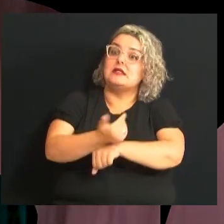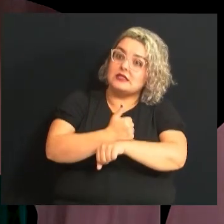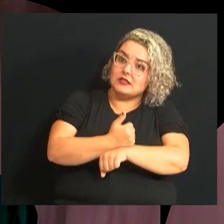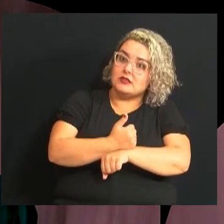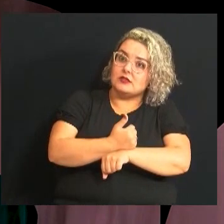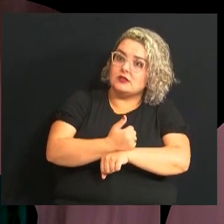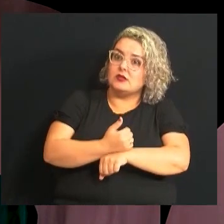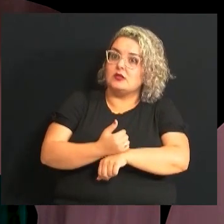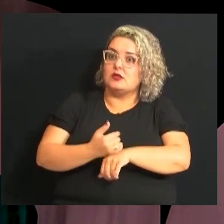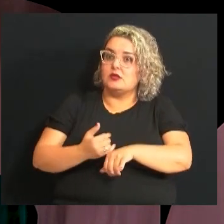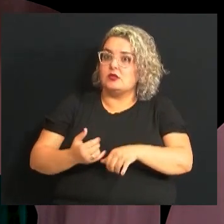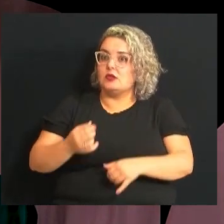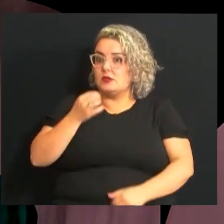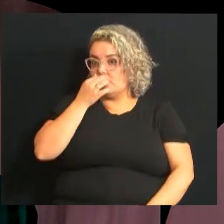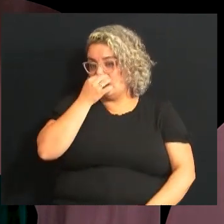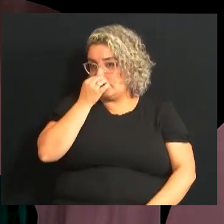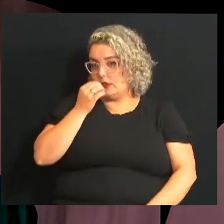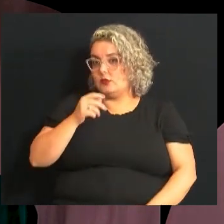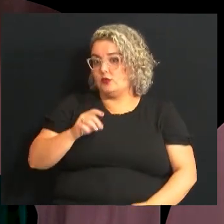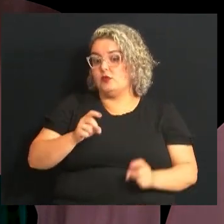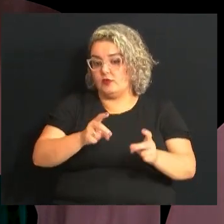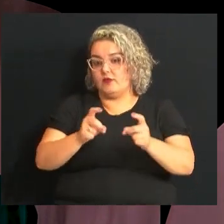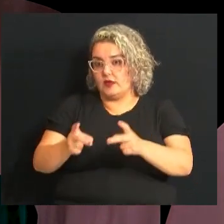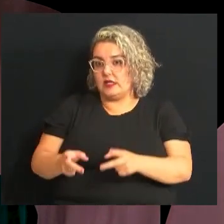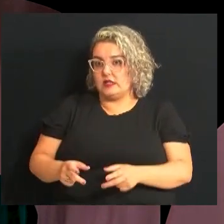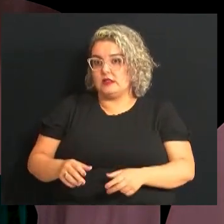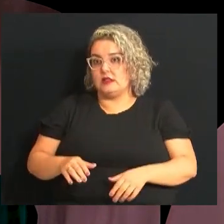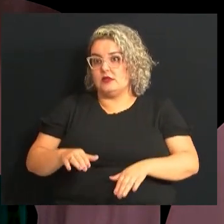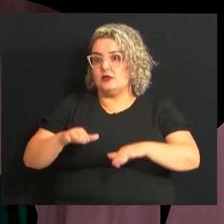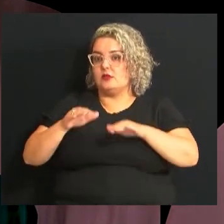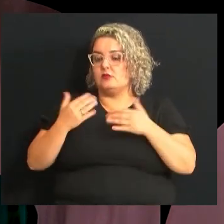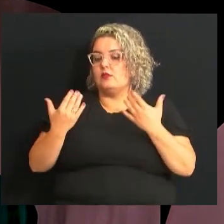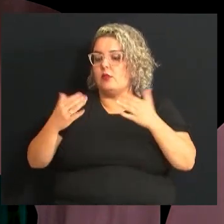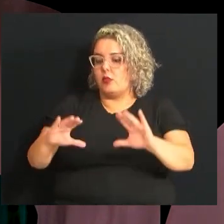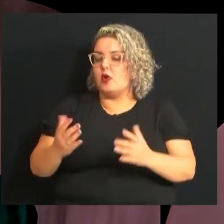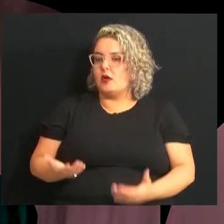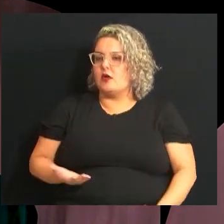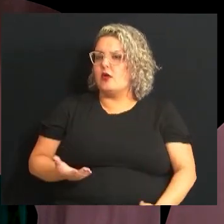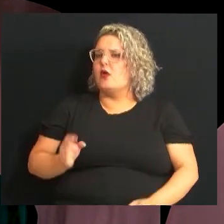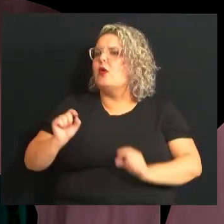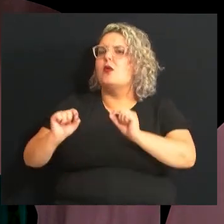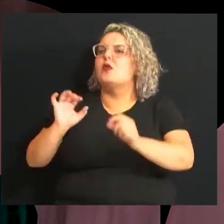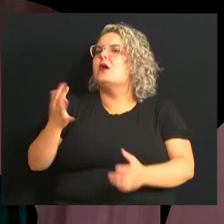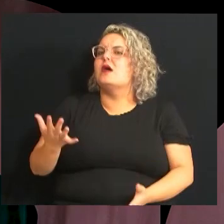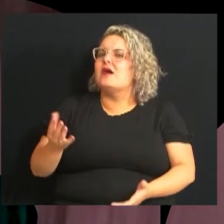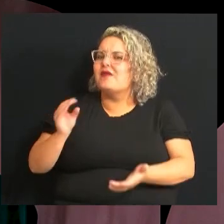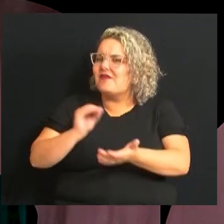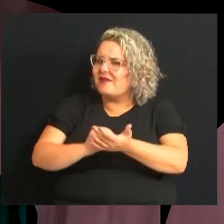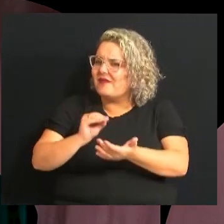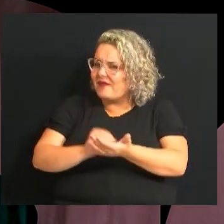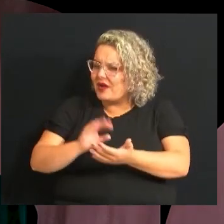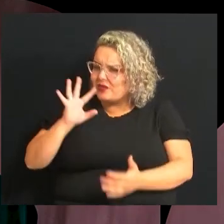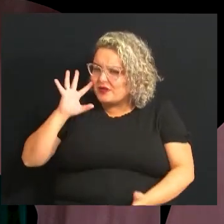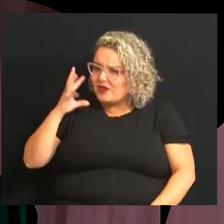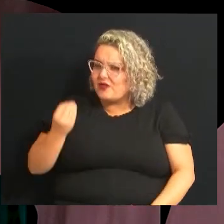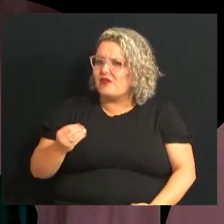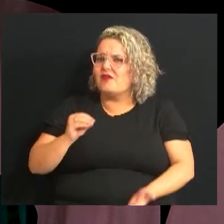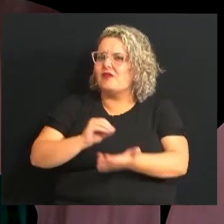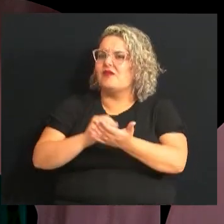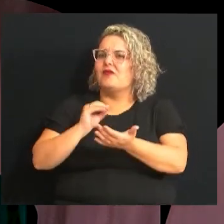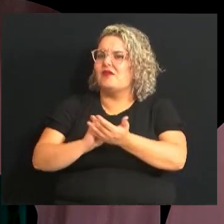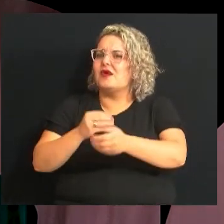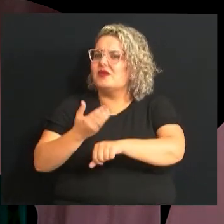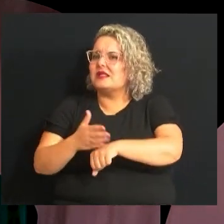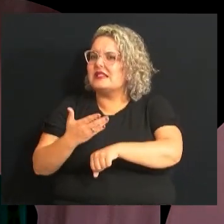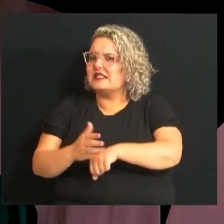que não estão tão perfeitinhos assim já começa antes, né? Na hora do Sim. mercado, do vendedor Da, mesmo colocar. O que que